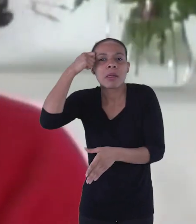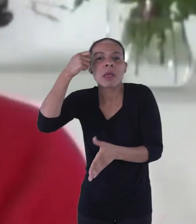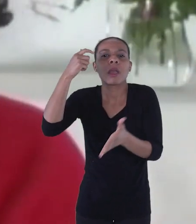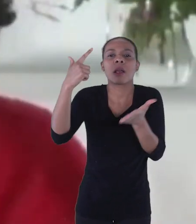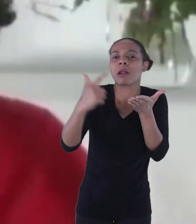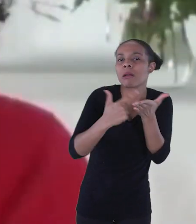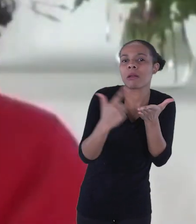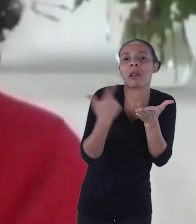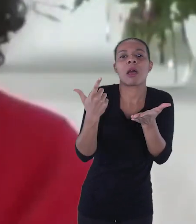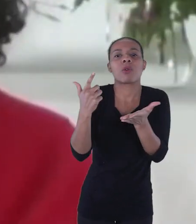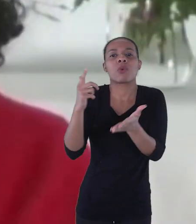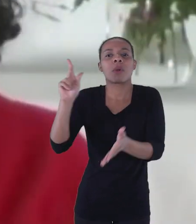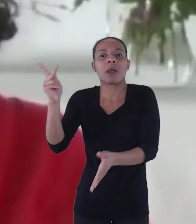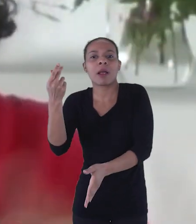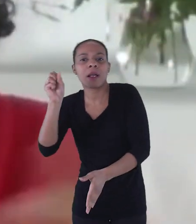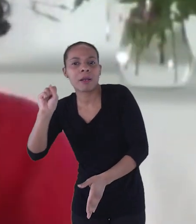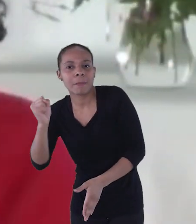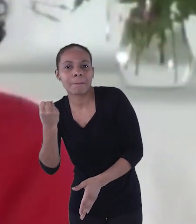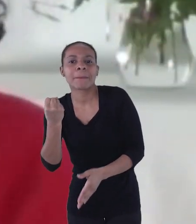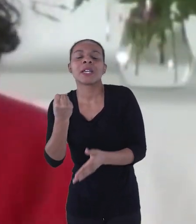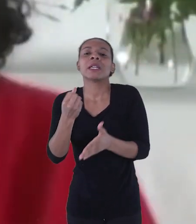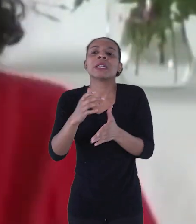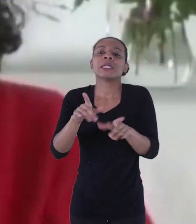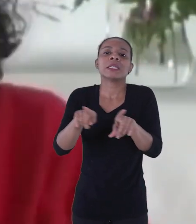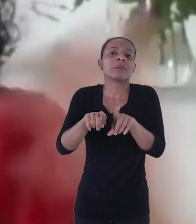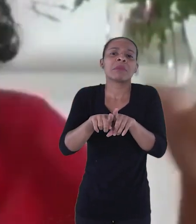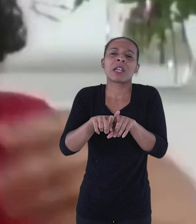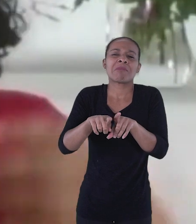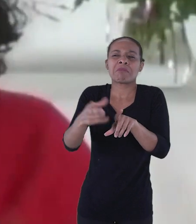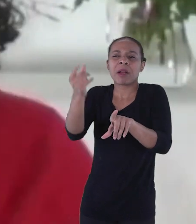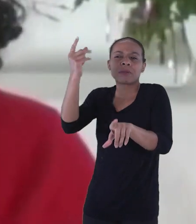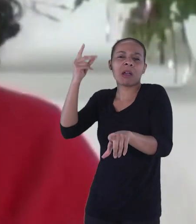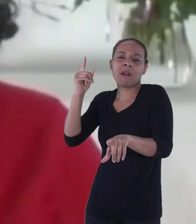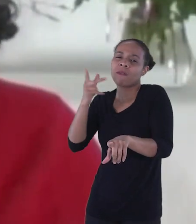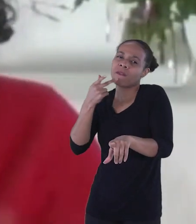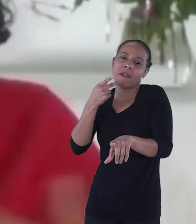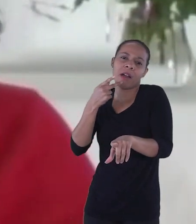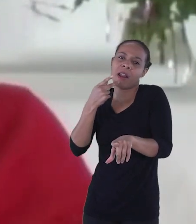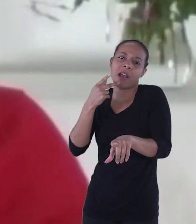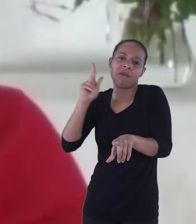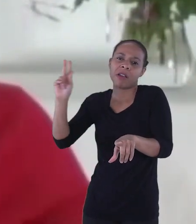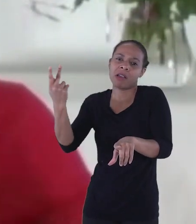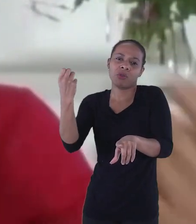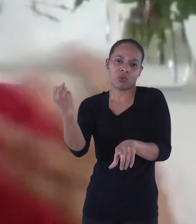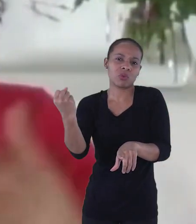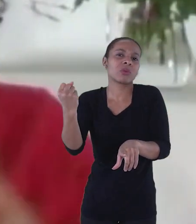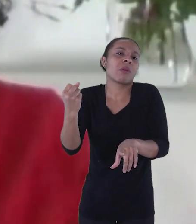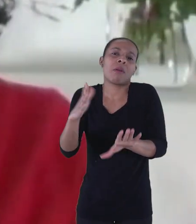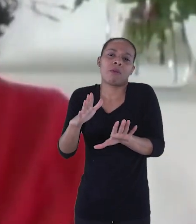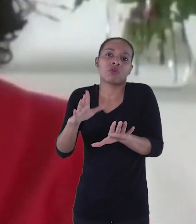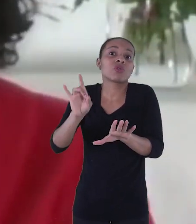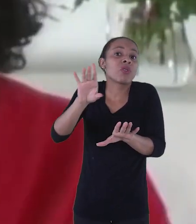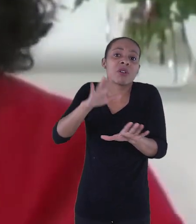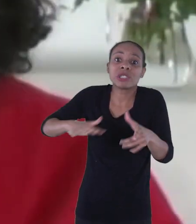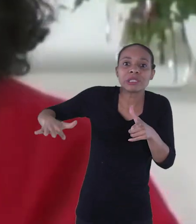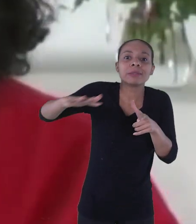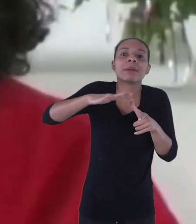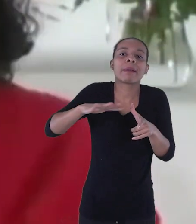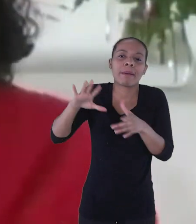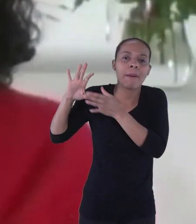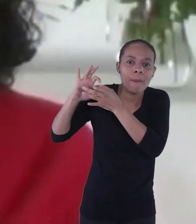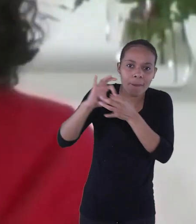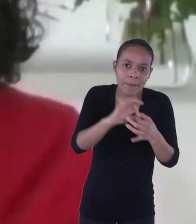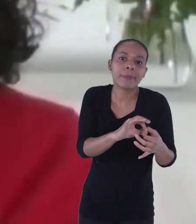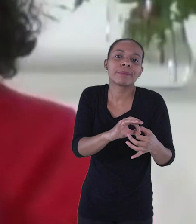de LGBTQIA+, a gente falava de homossexuais só no contexto geral. E aí, a Carolina tendo